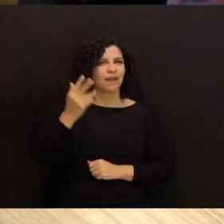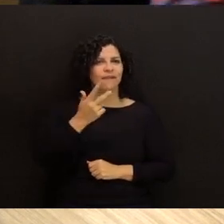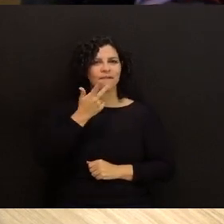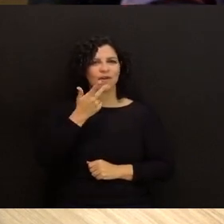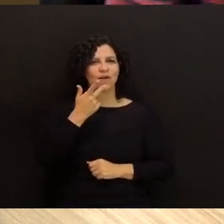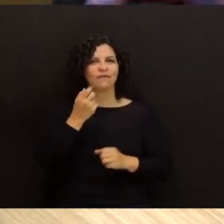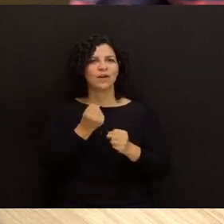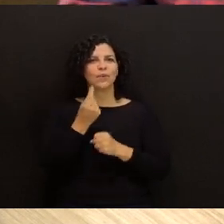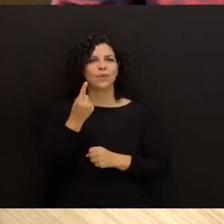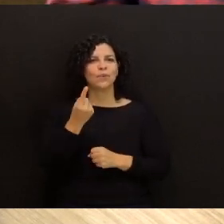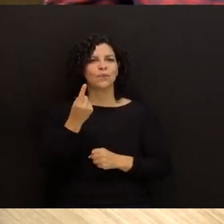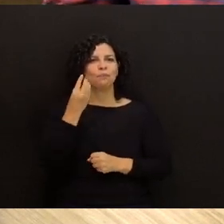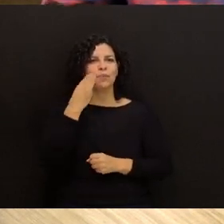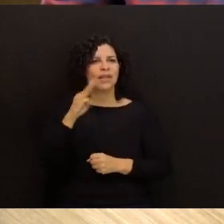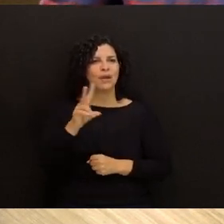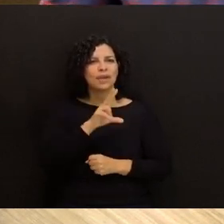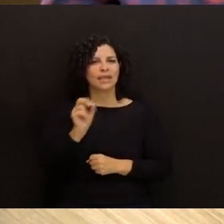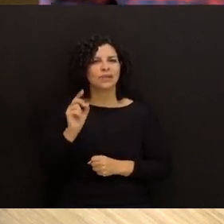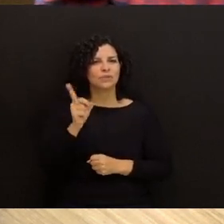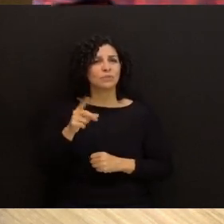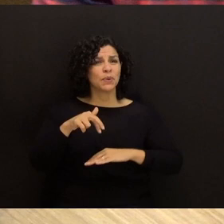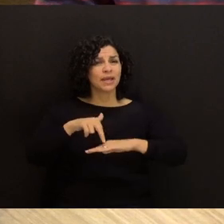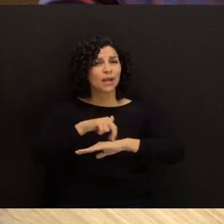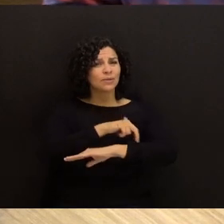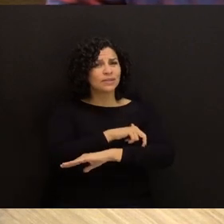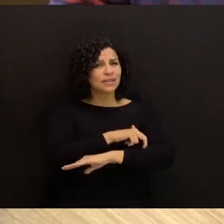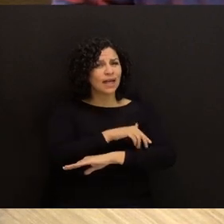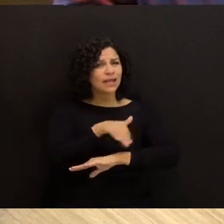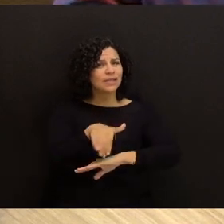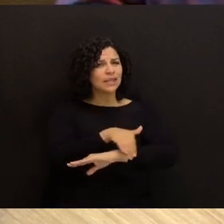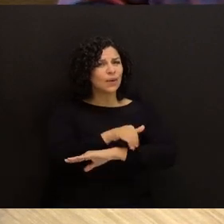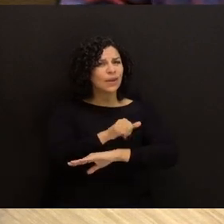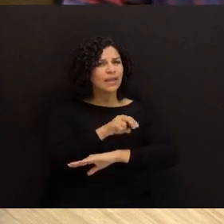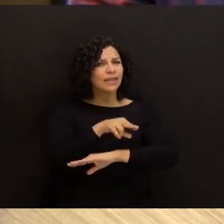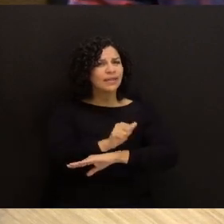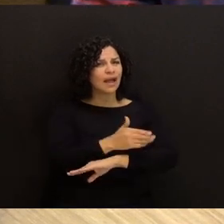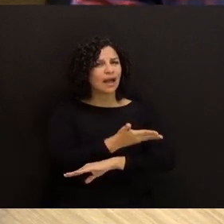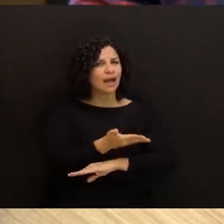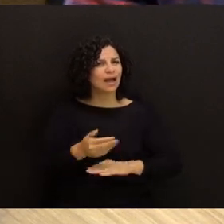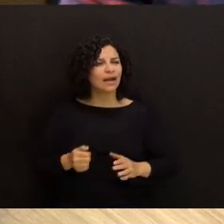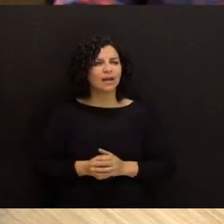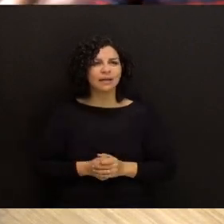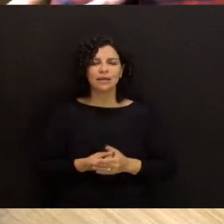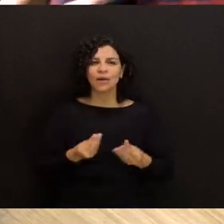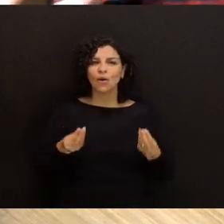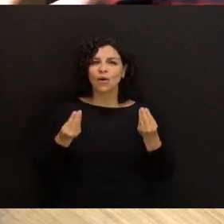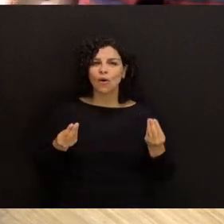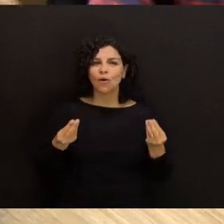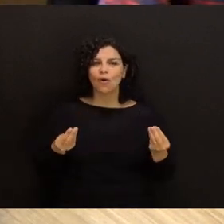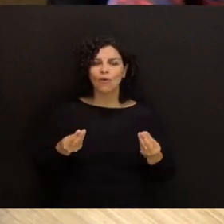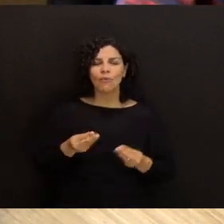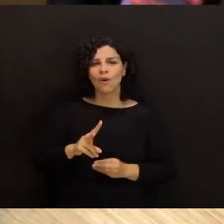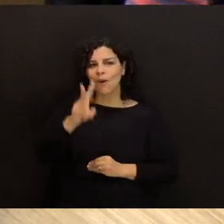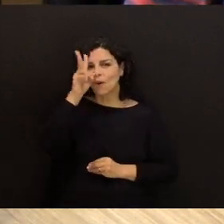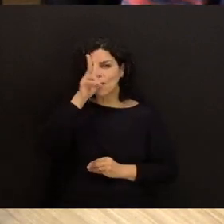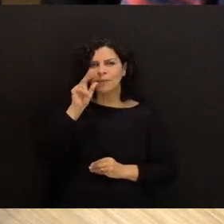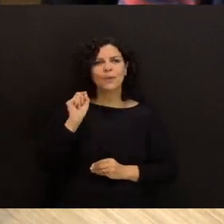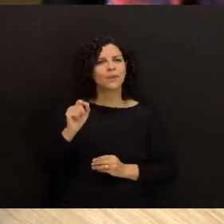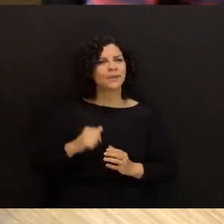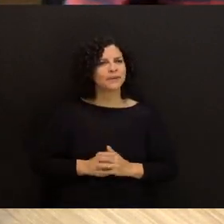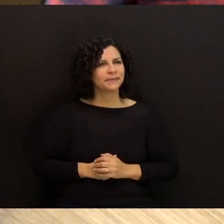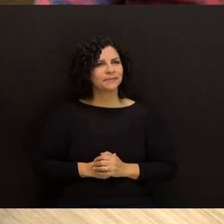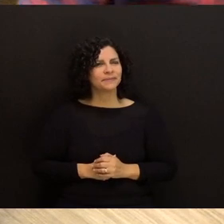feito um milhão e 500 mil em calçadas na vila eu não veio outra coisa na minha cabeça senhores